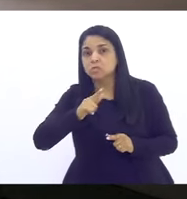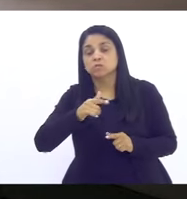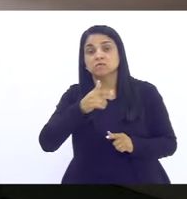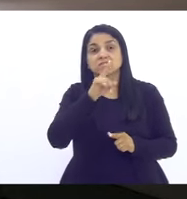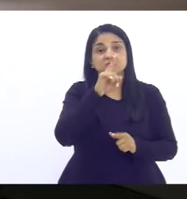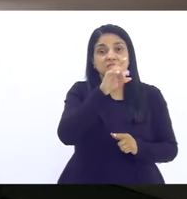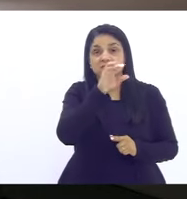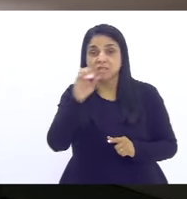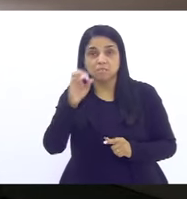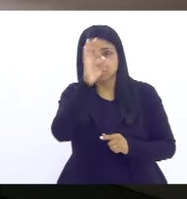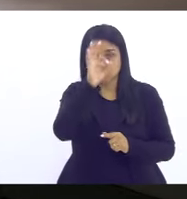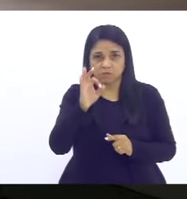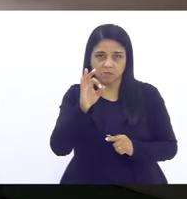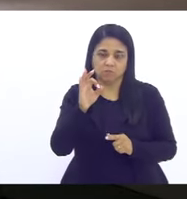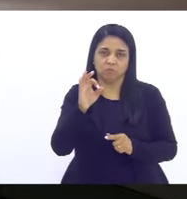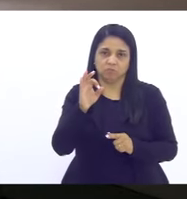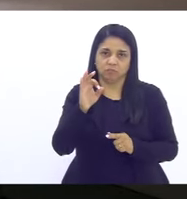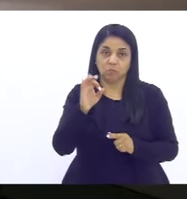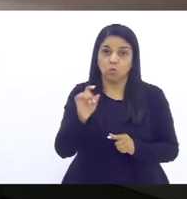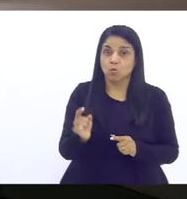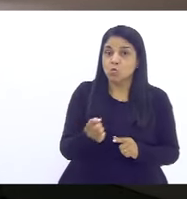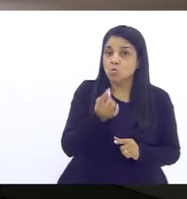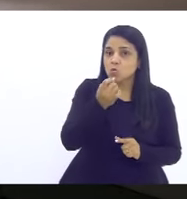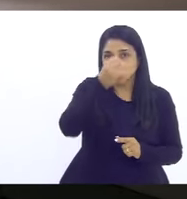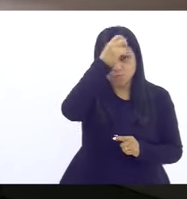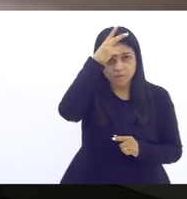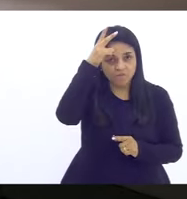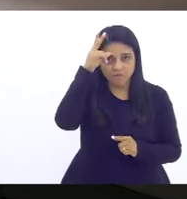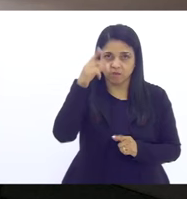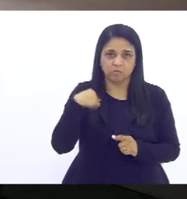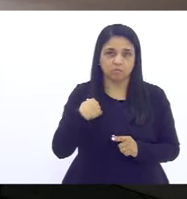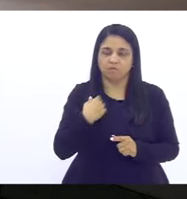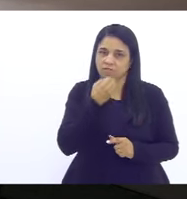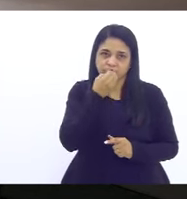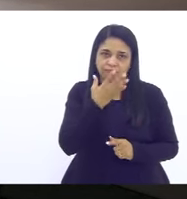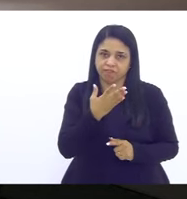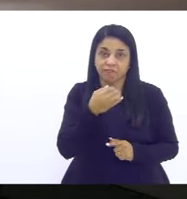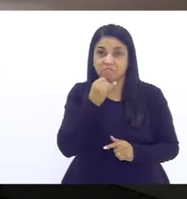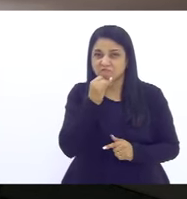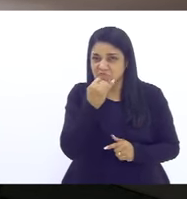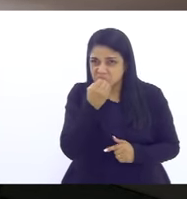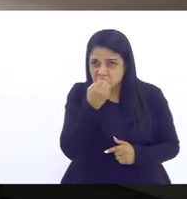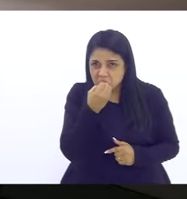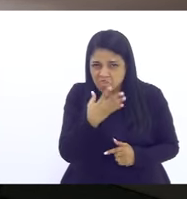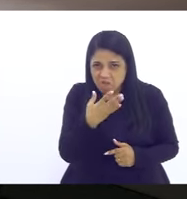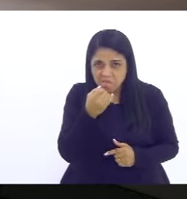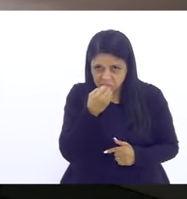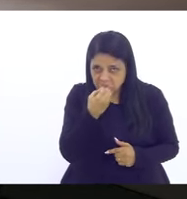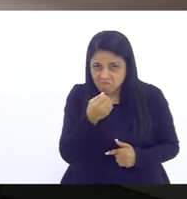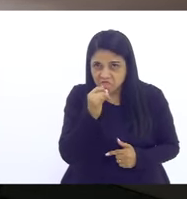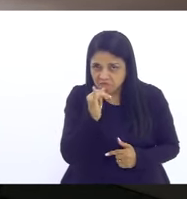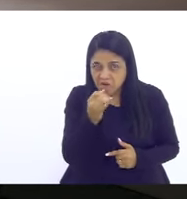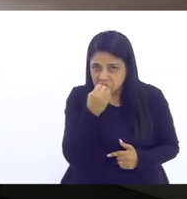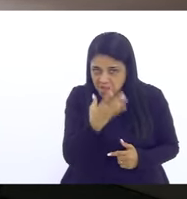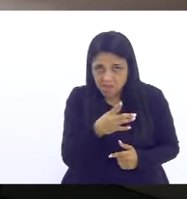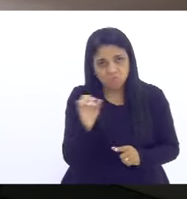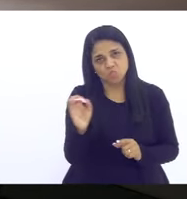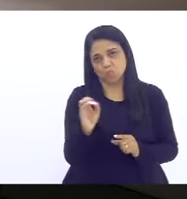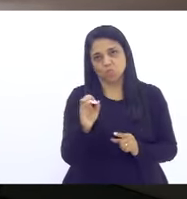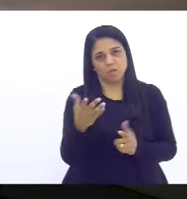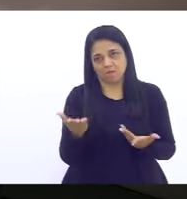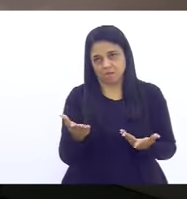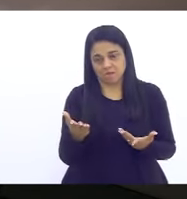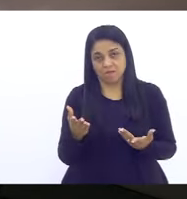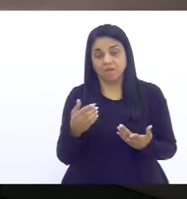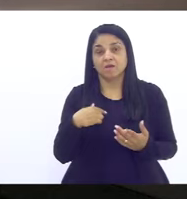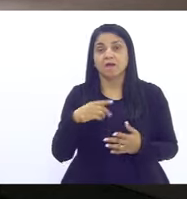de satisfação. Não tem um prefeito, desafio a empresa trazer aqui, um prefeito que fale bem dessa empresa. E os casos são os mais absurdos possíveis. A gente tem a